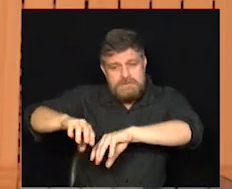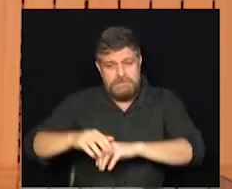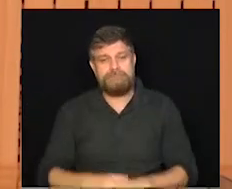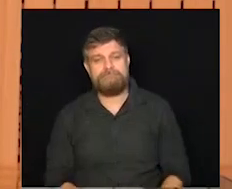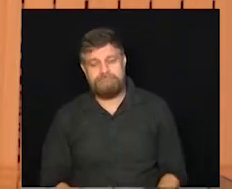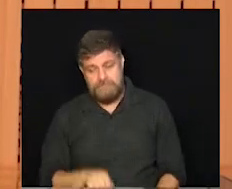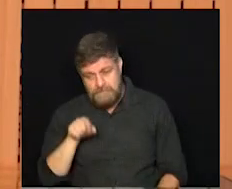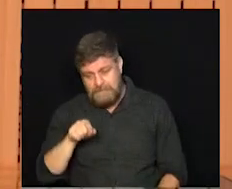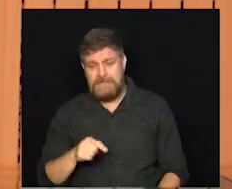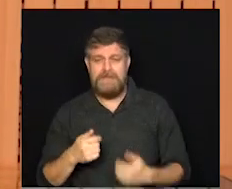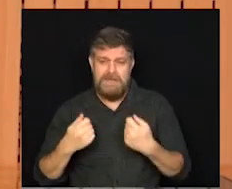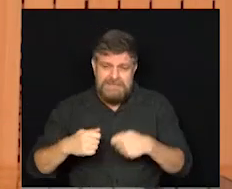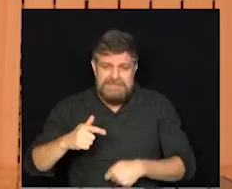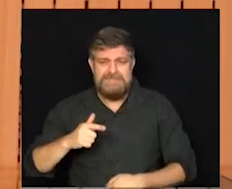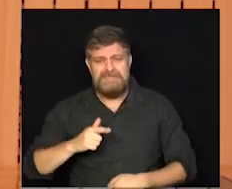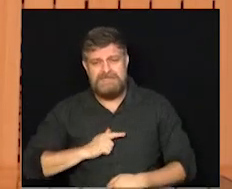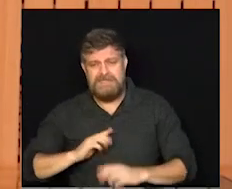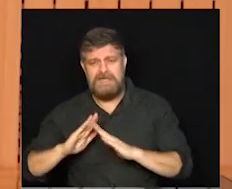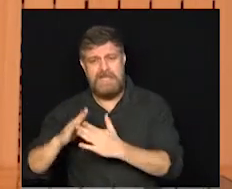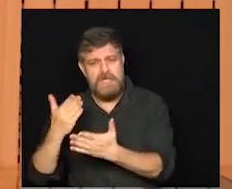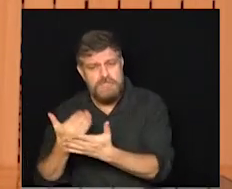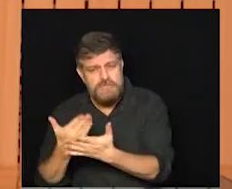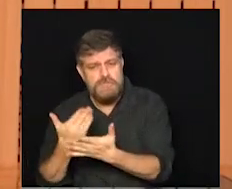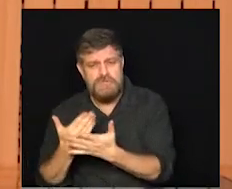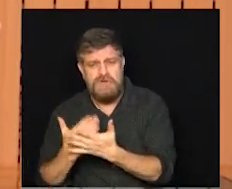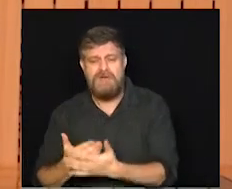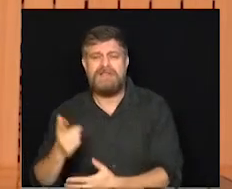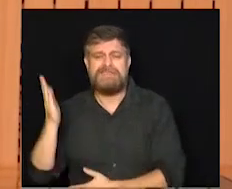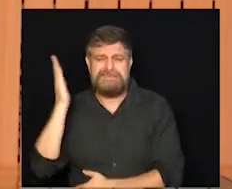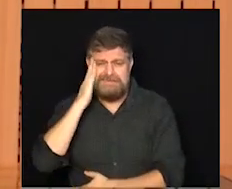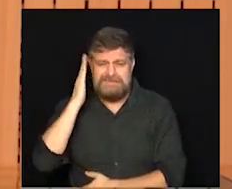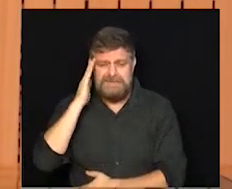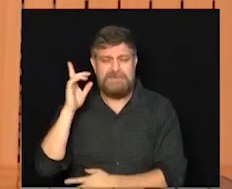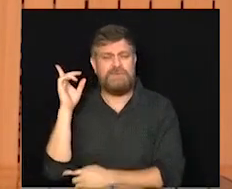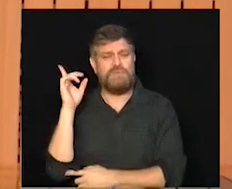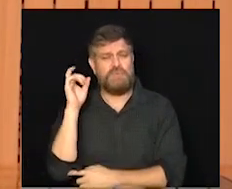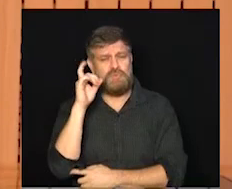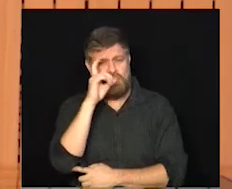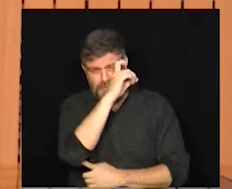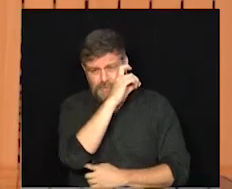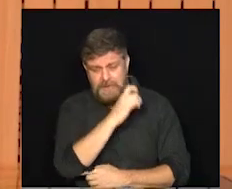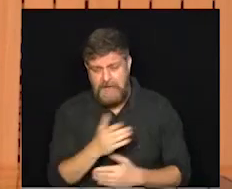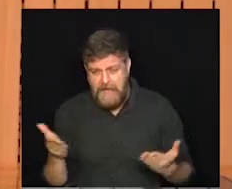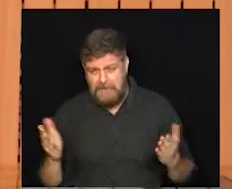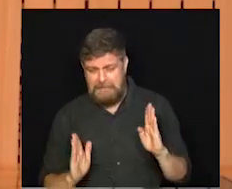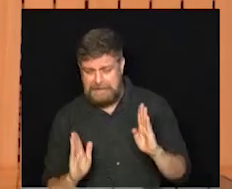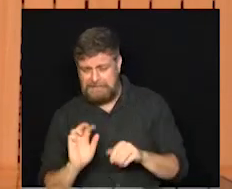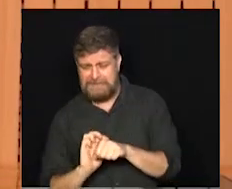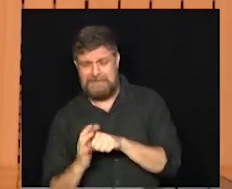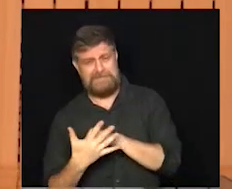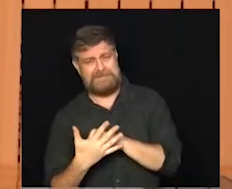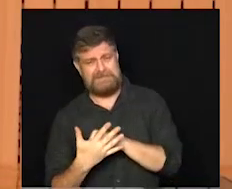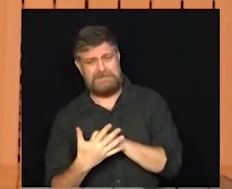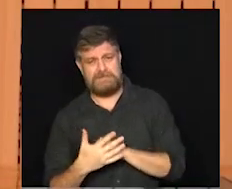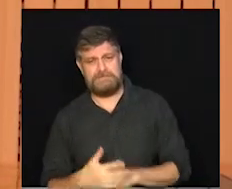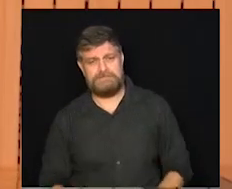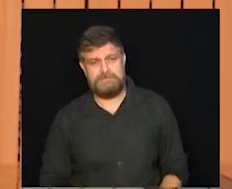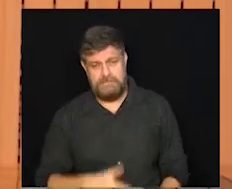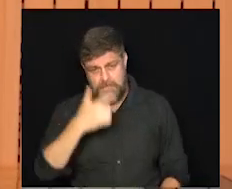possa dispor de equipamentos de educação. A gente sabe da dificuldade que estamos atravessando a pandemia, e aqui